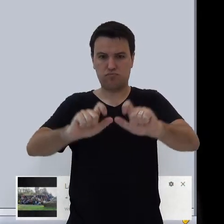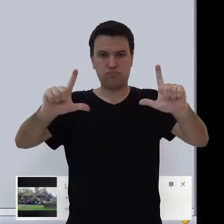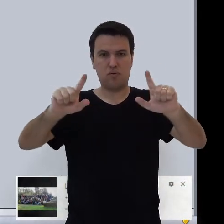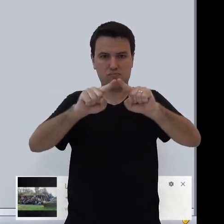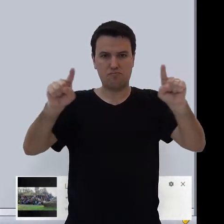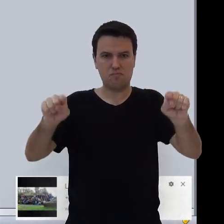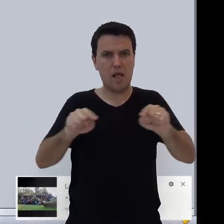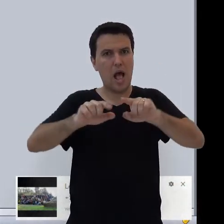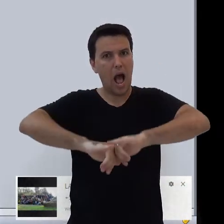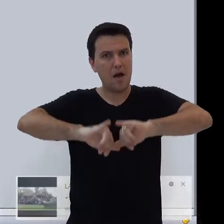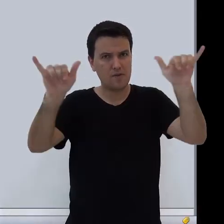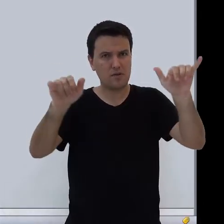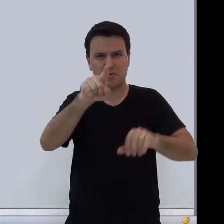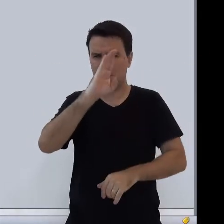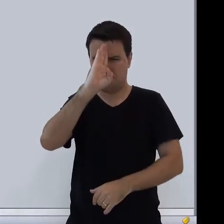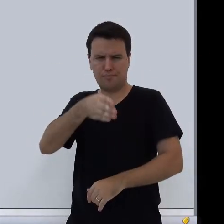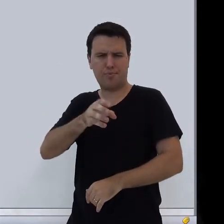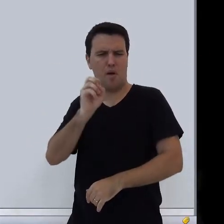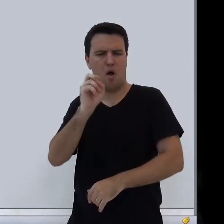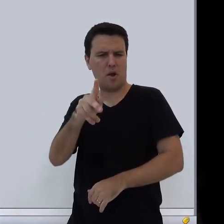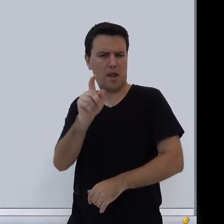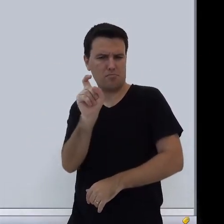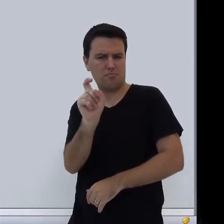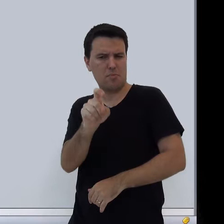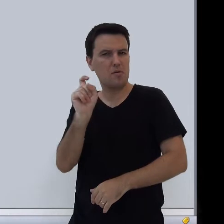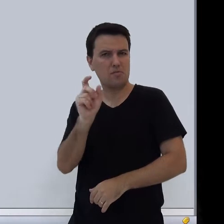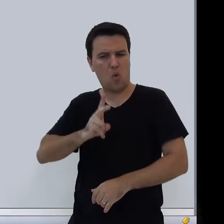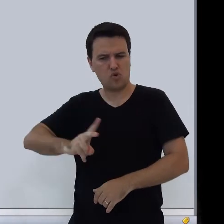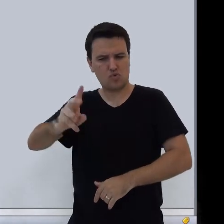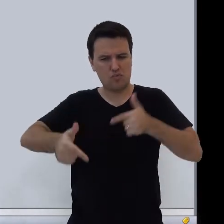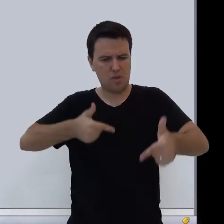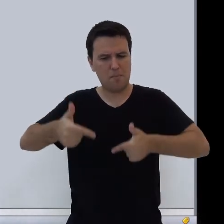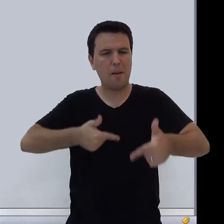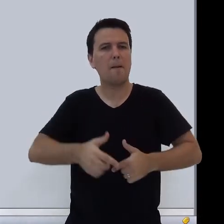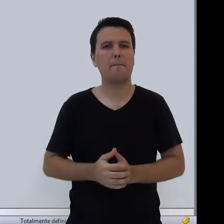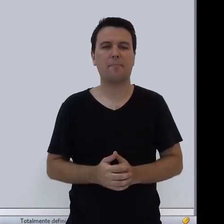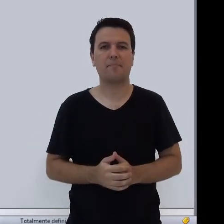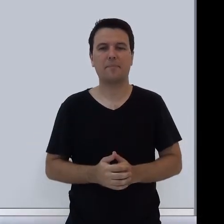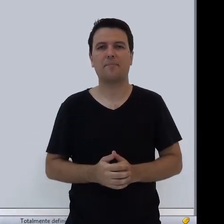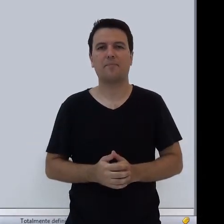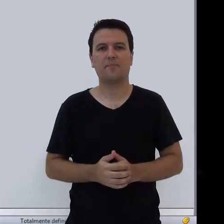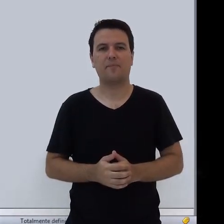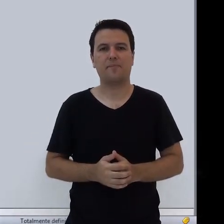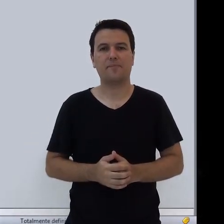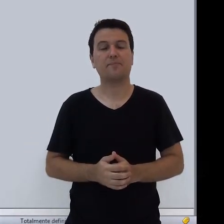Ele pode trazer uma mensagem de template, você pode clicar em OK para continuar com o template em